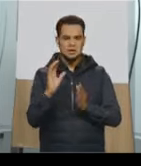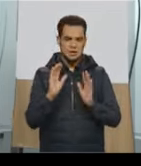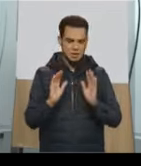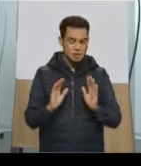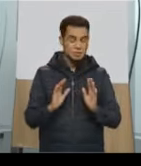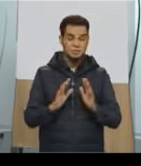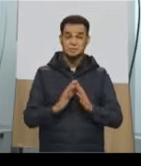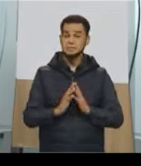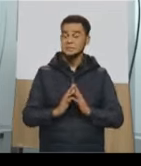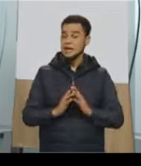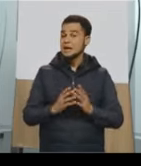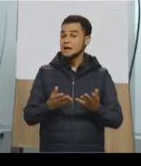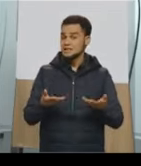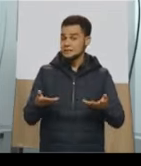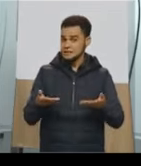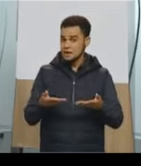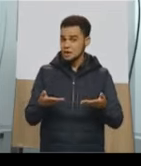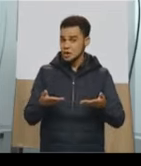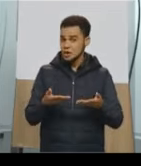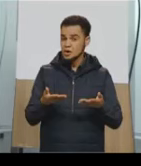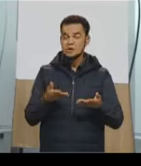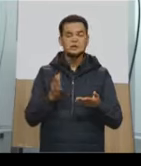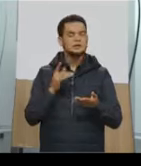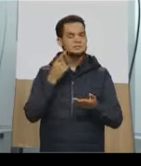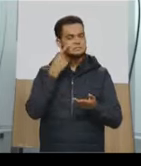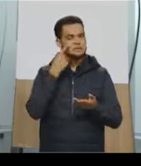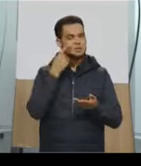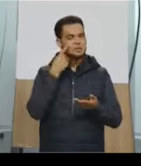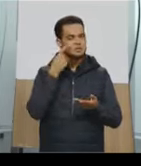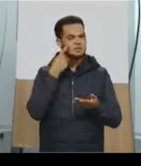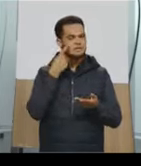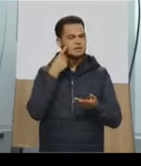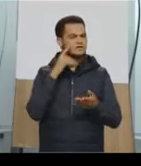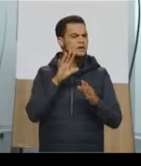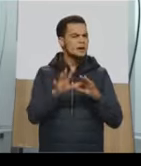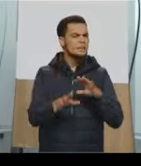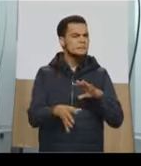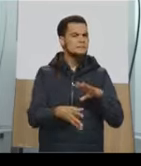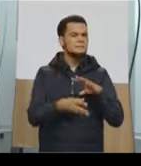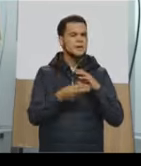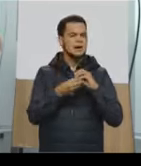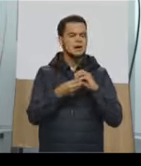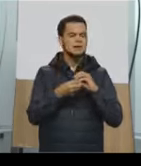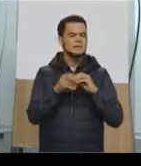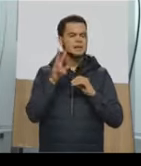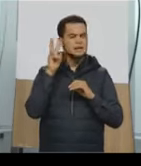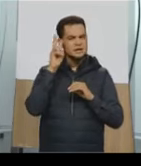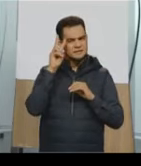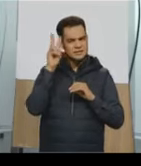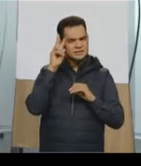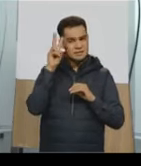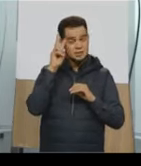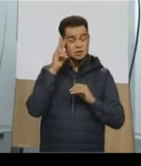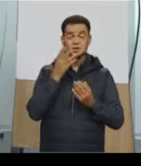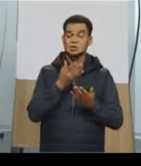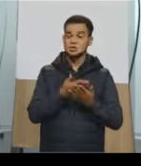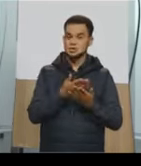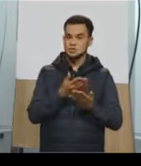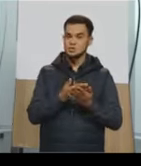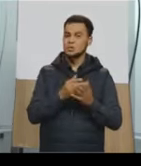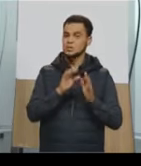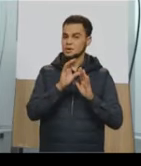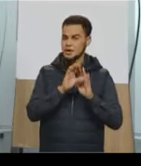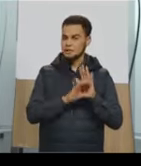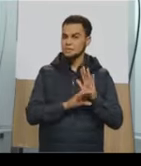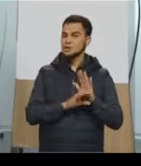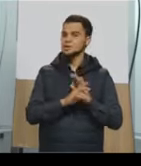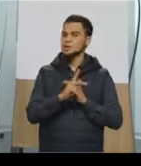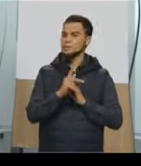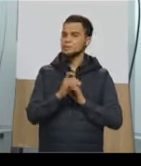que nós vimos foi o quê? Uma breve revisão do que trabalhamos no volume 1, ok?